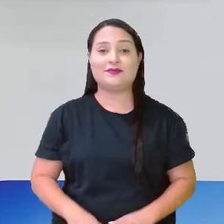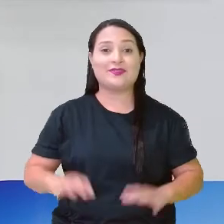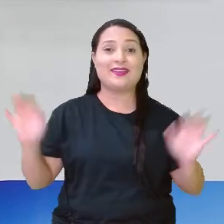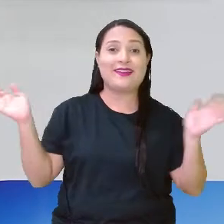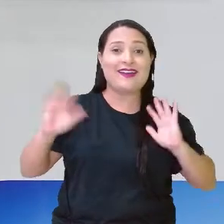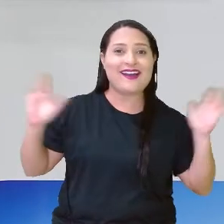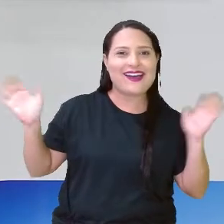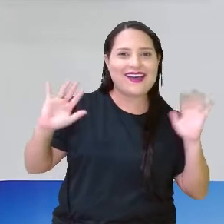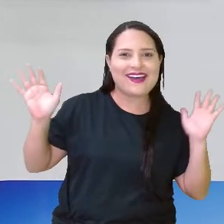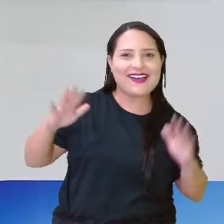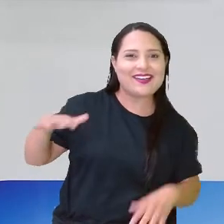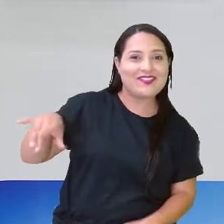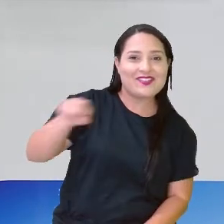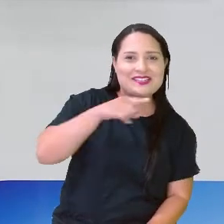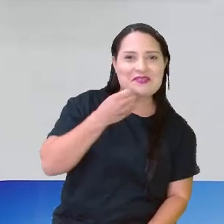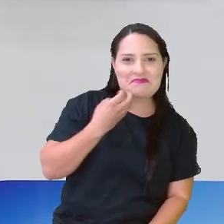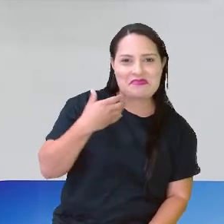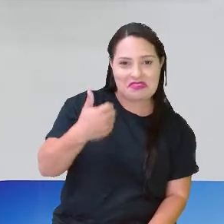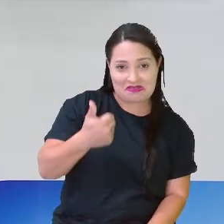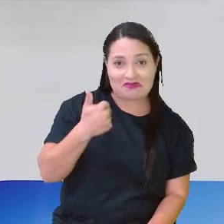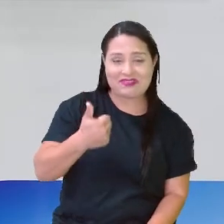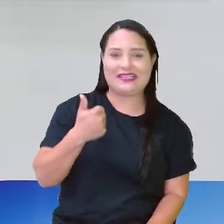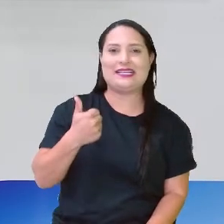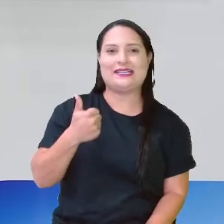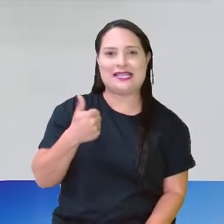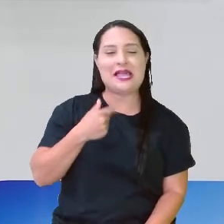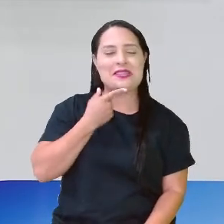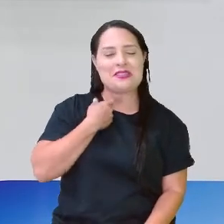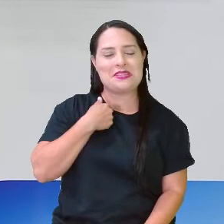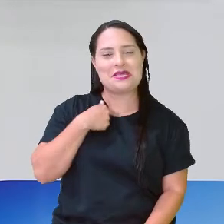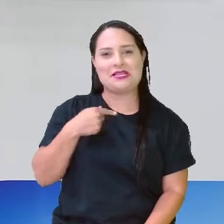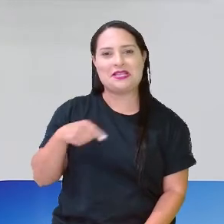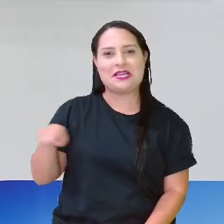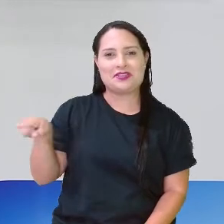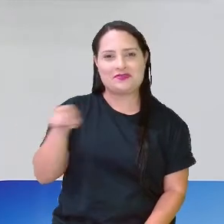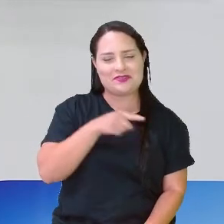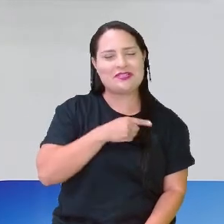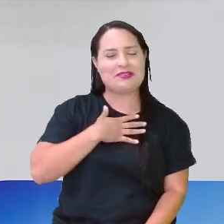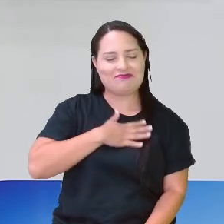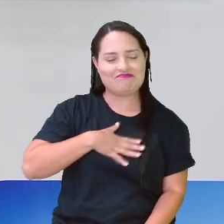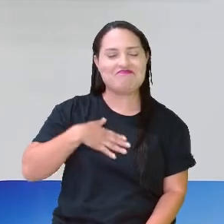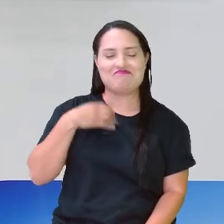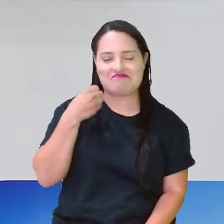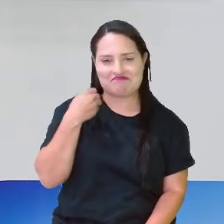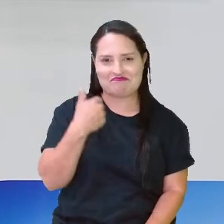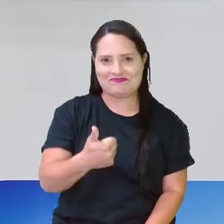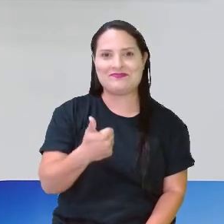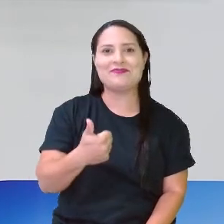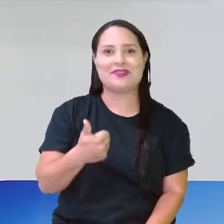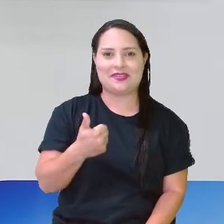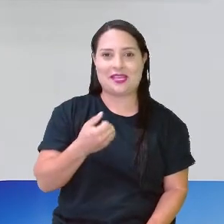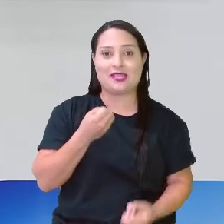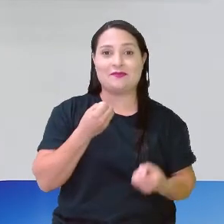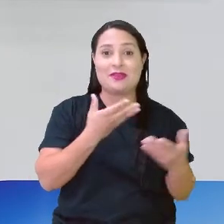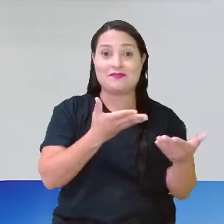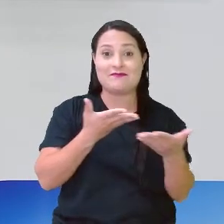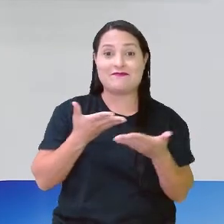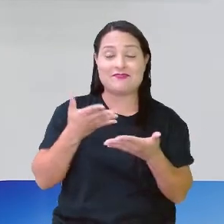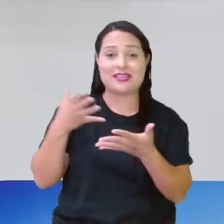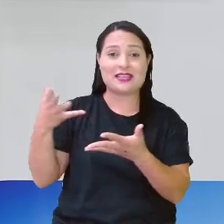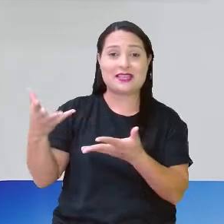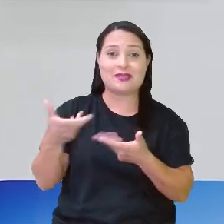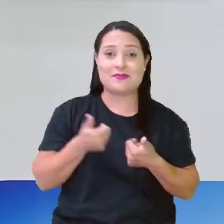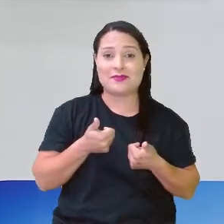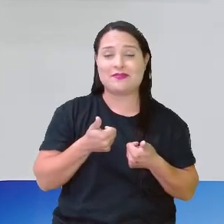E aí, meu povo, tudo bem com vocês? Espero que todos e todas estejam bem. Sejam todos e todas bem-vindos